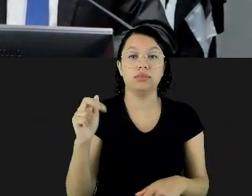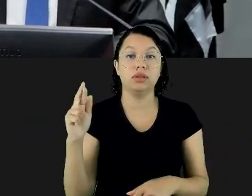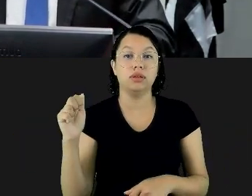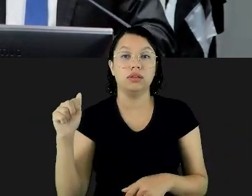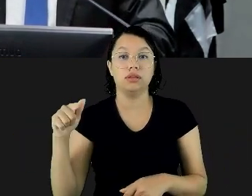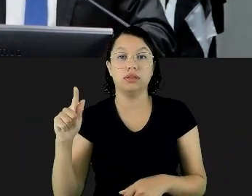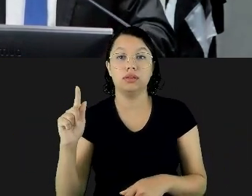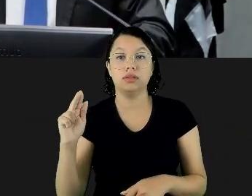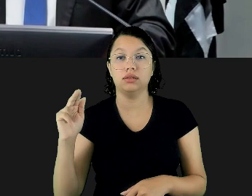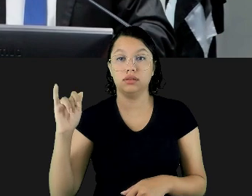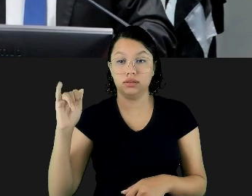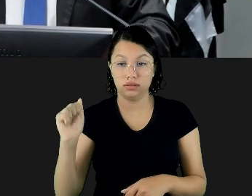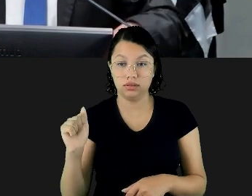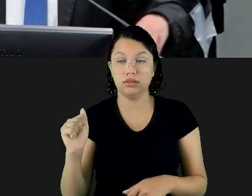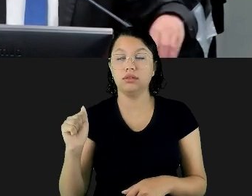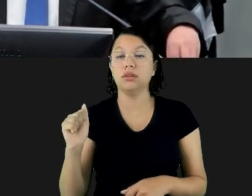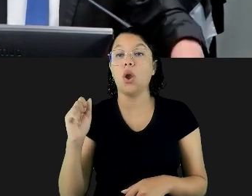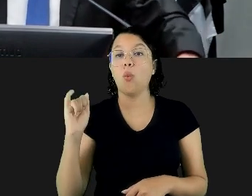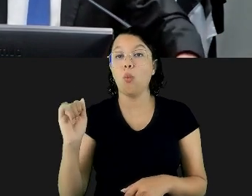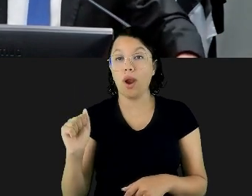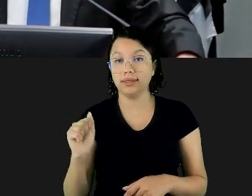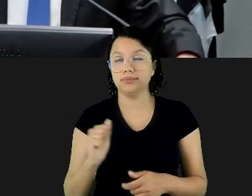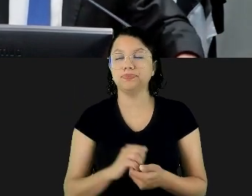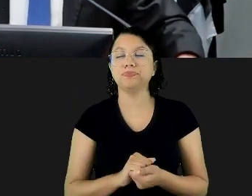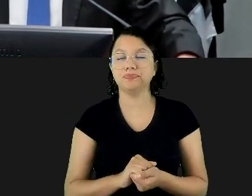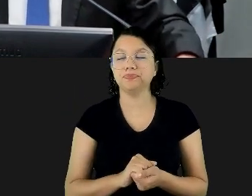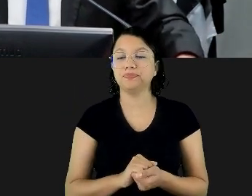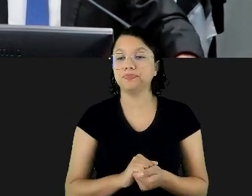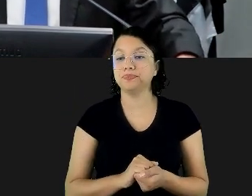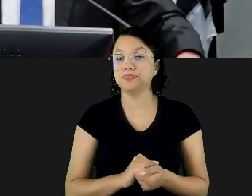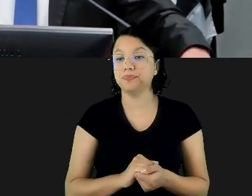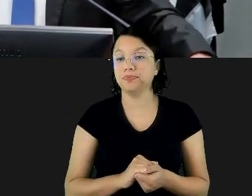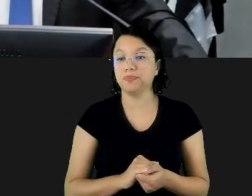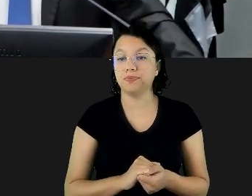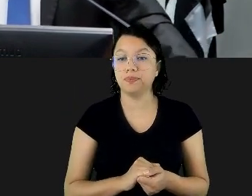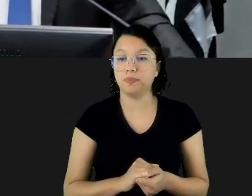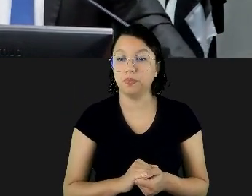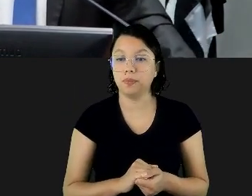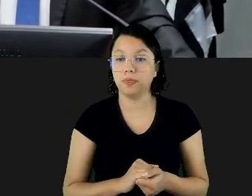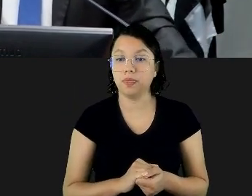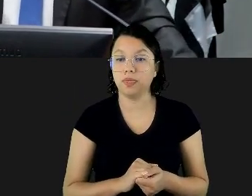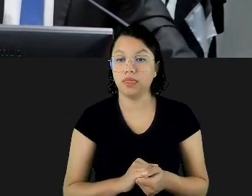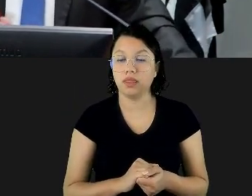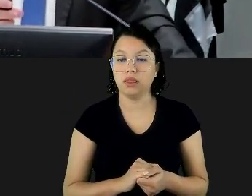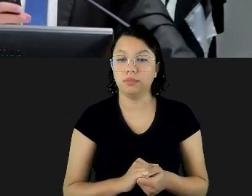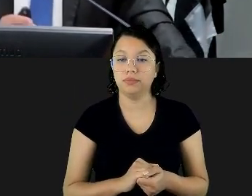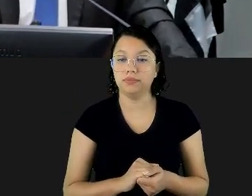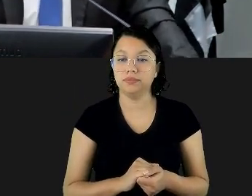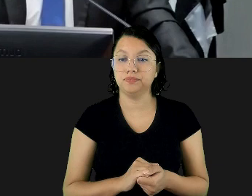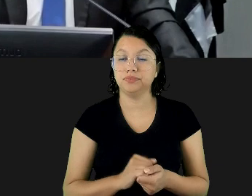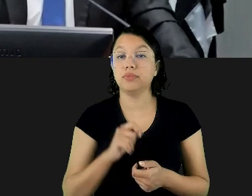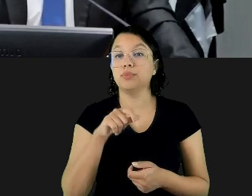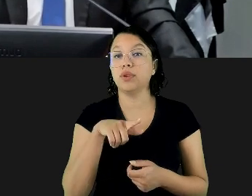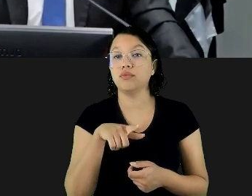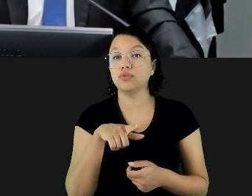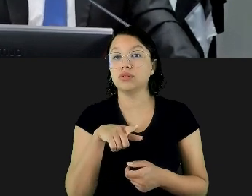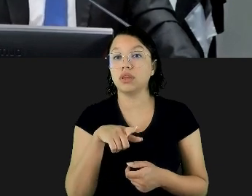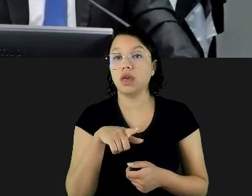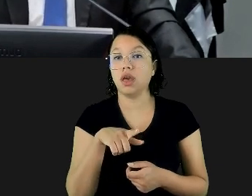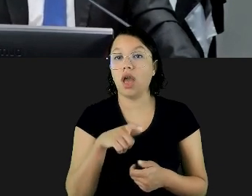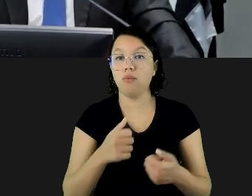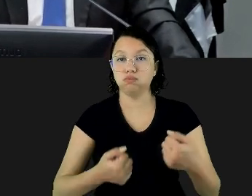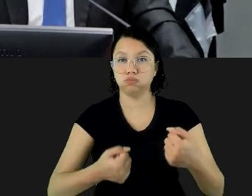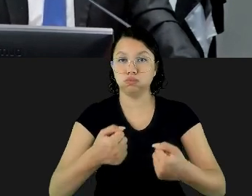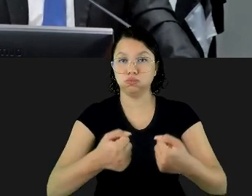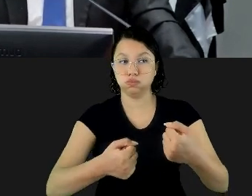Murtinho, no Mato Grosso do Sul, com Carmelo Peralta, no Paraguai, para você pegar o seu carro, sair